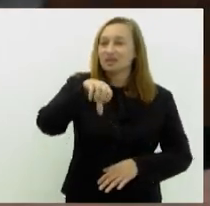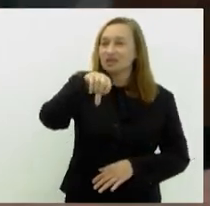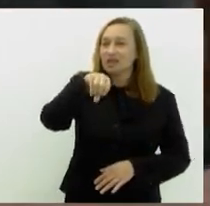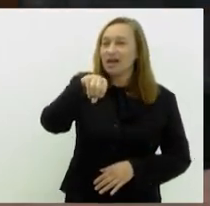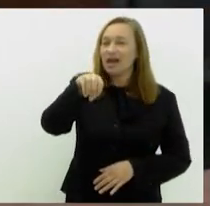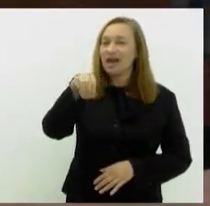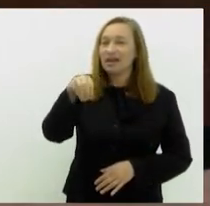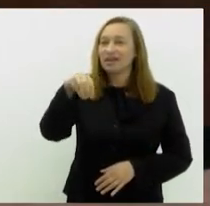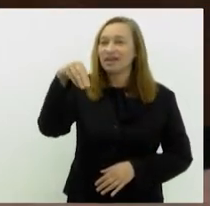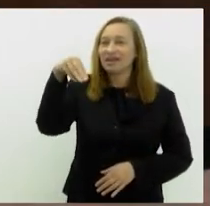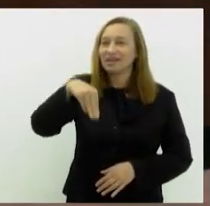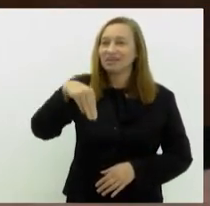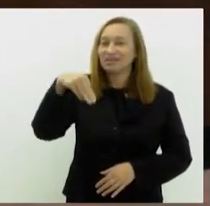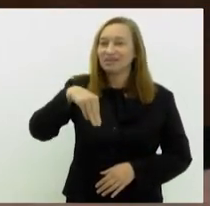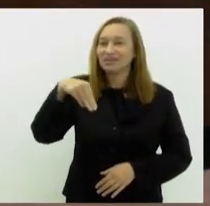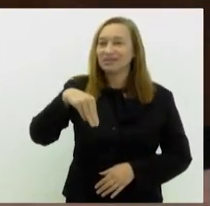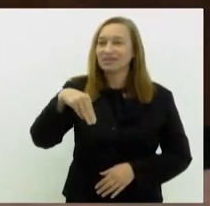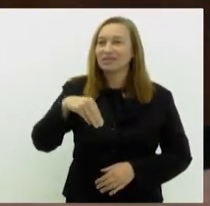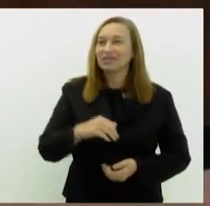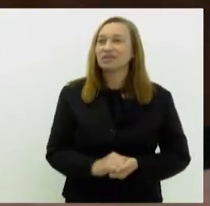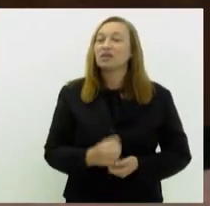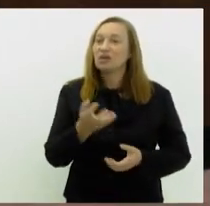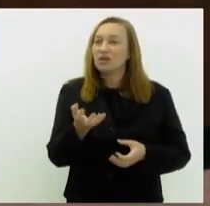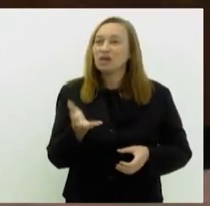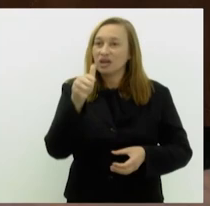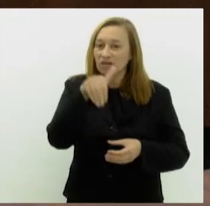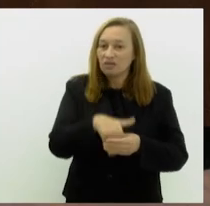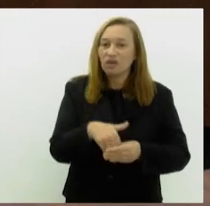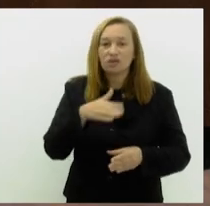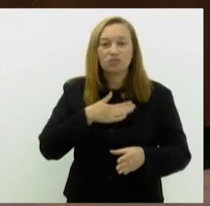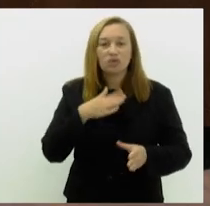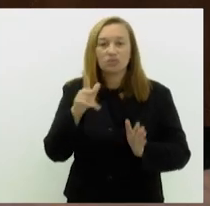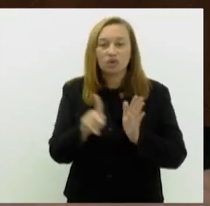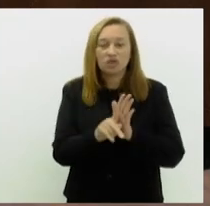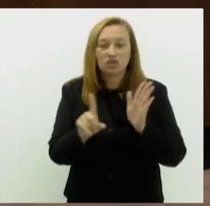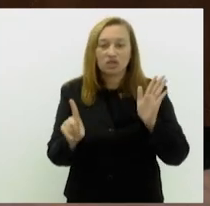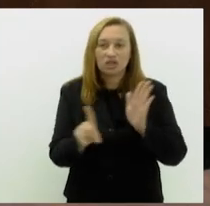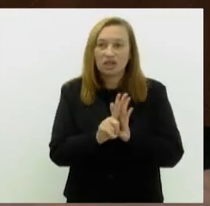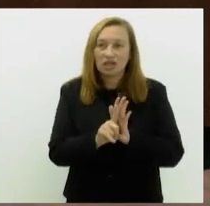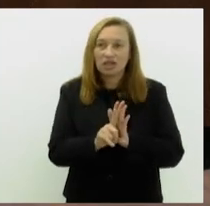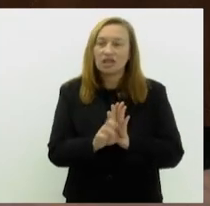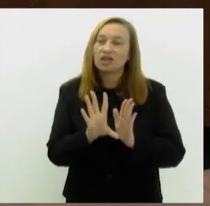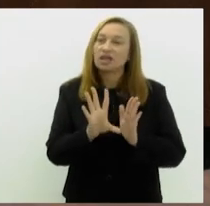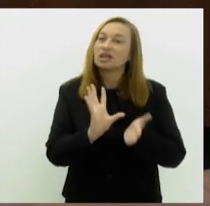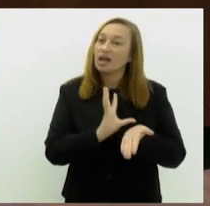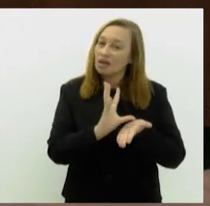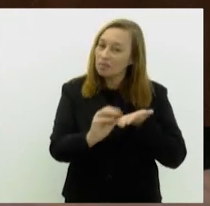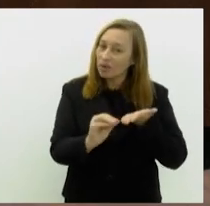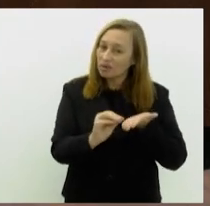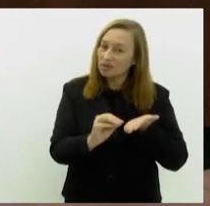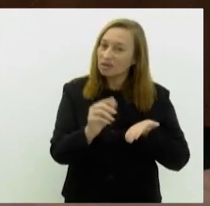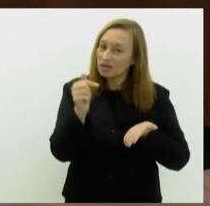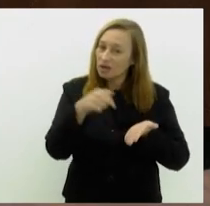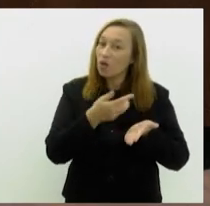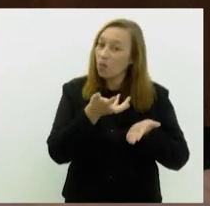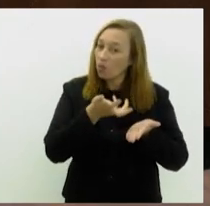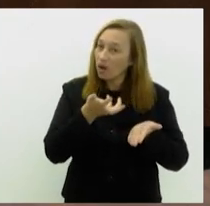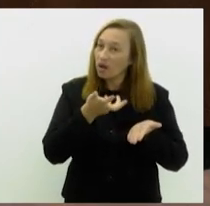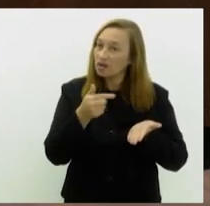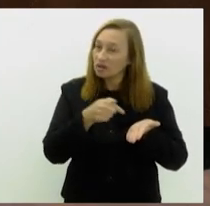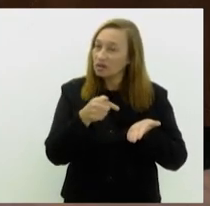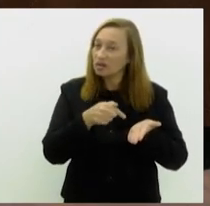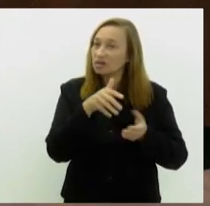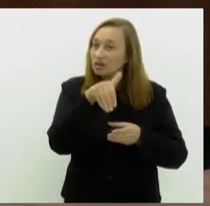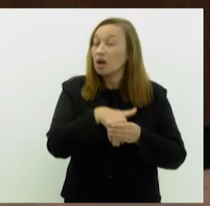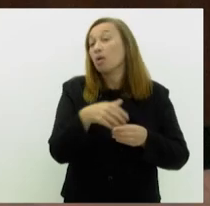90 minutos. Eu quero que vote meu projeto de lei que está em pauta. Por quê?